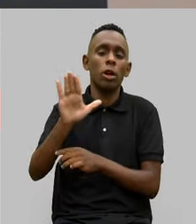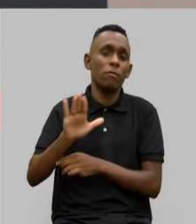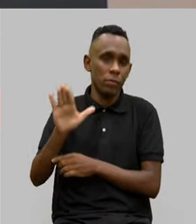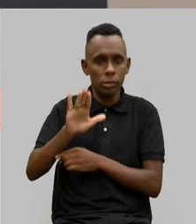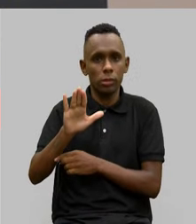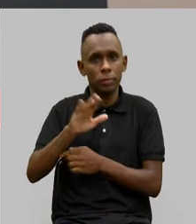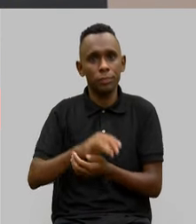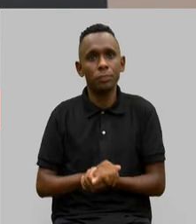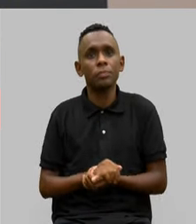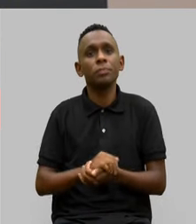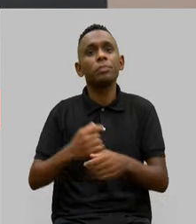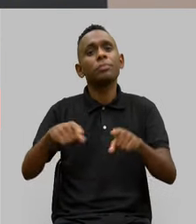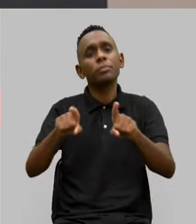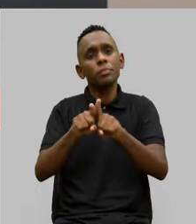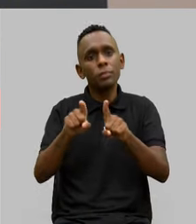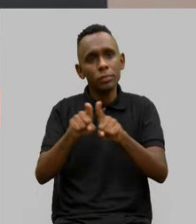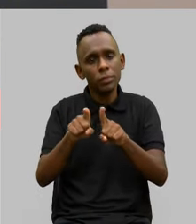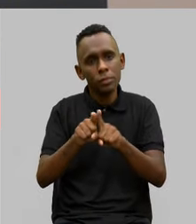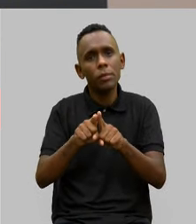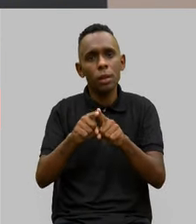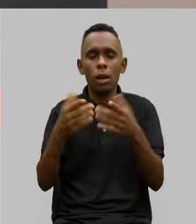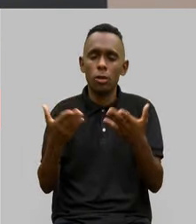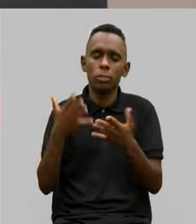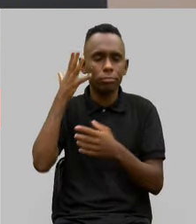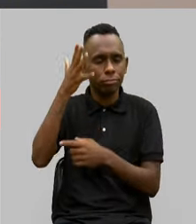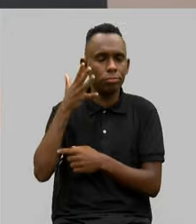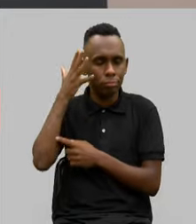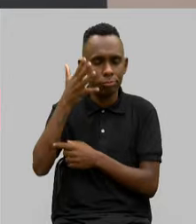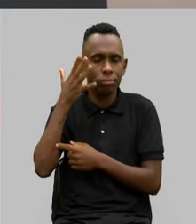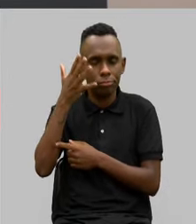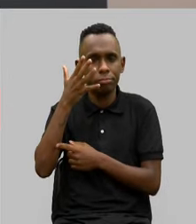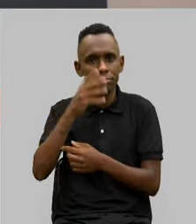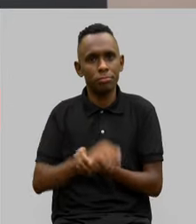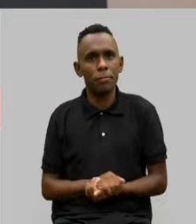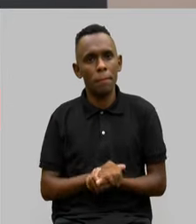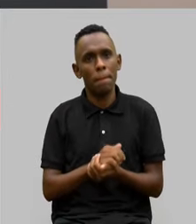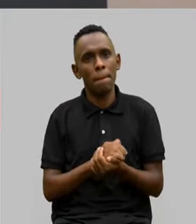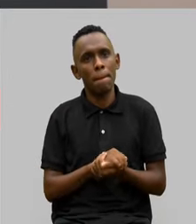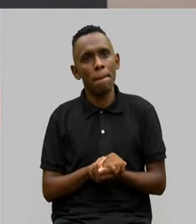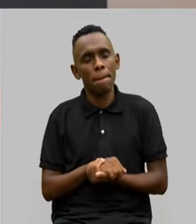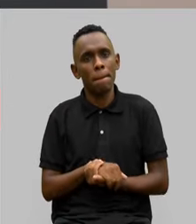América Latina e passamos a palavra para sua